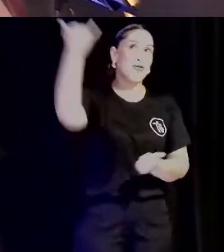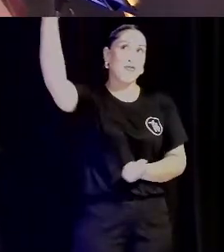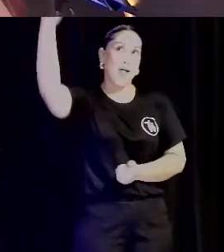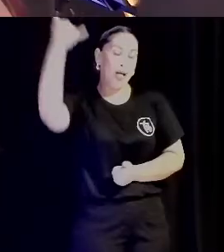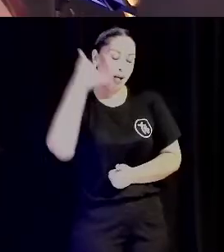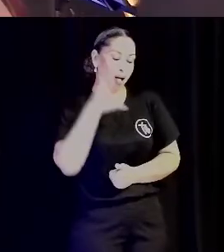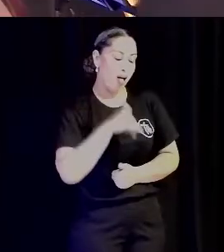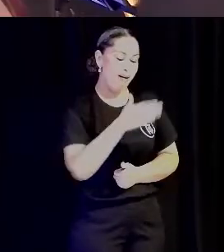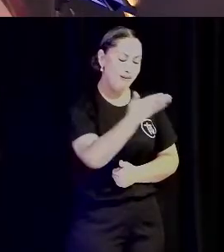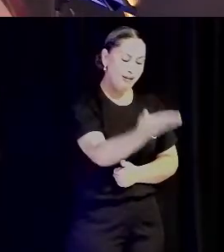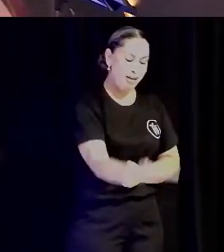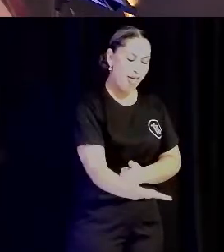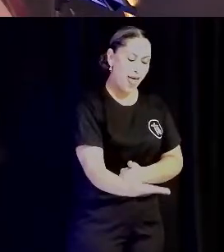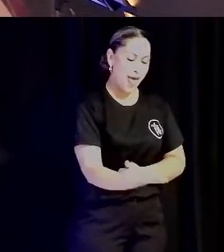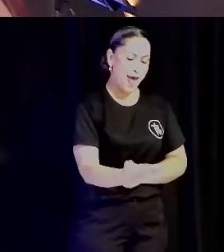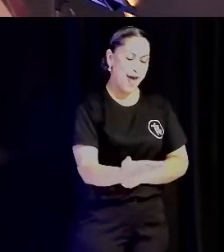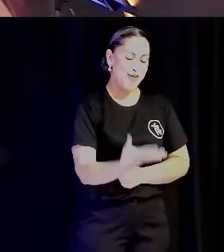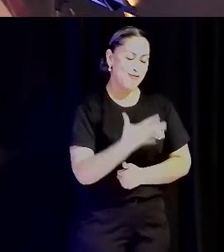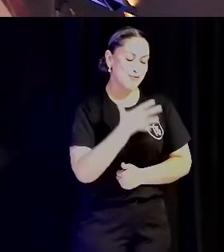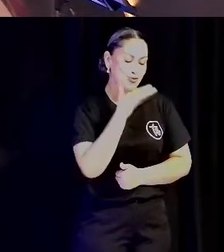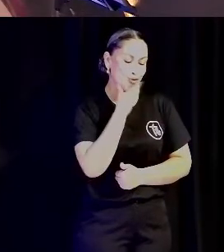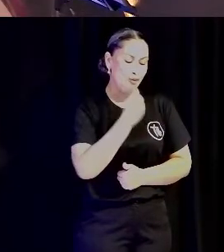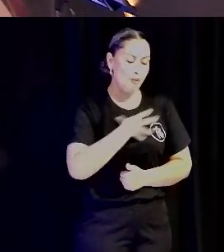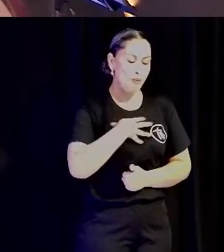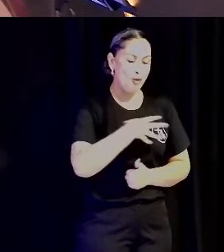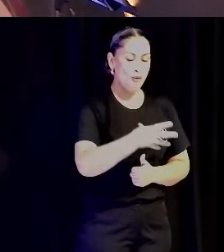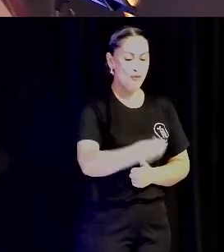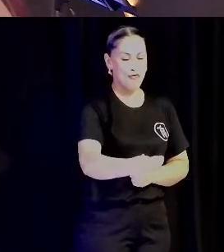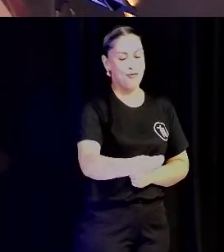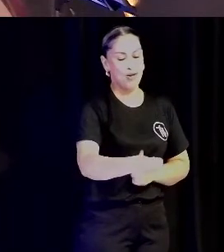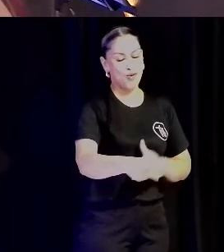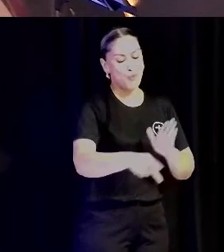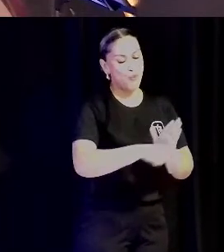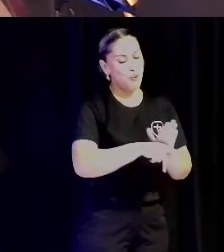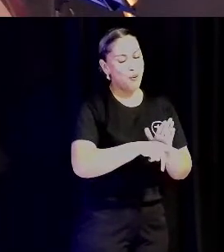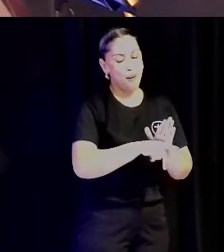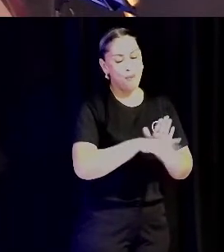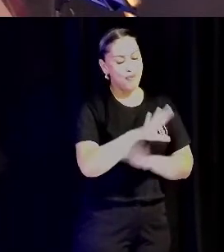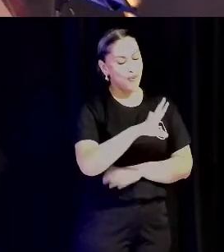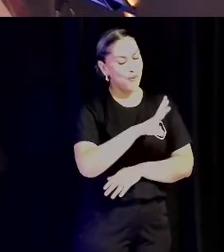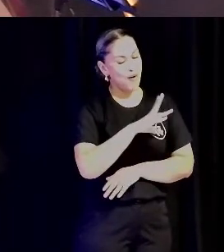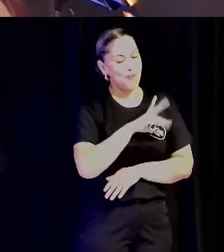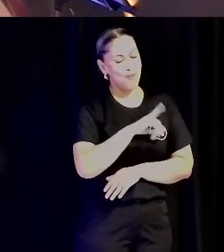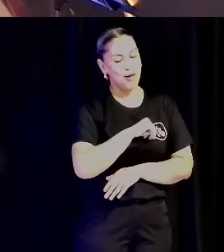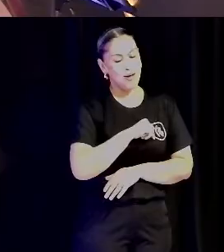amado, em quem me comprazo. Jesus estava